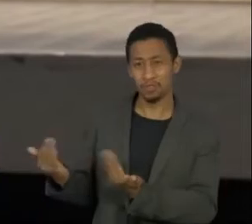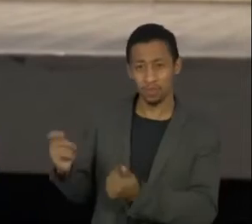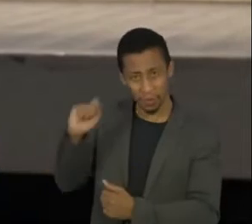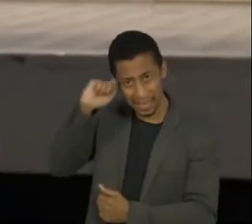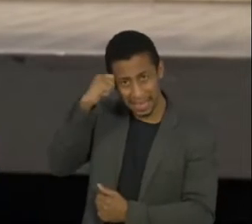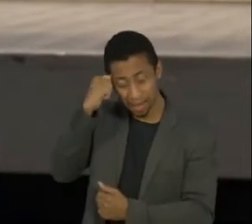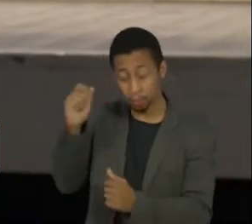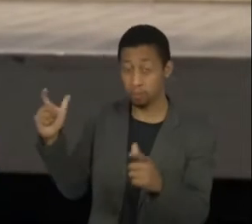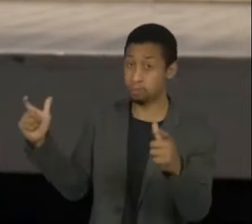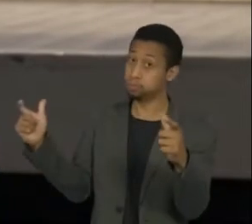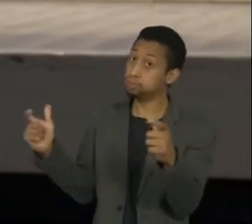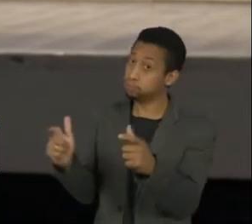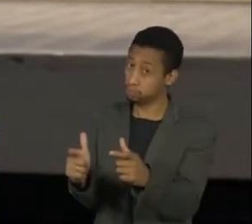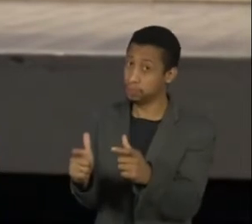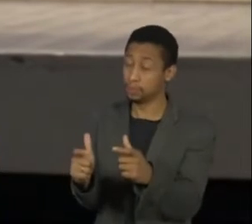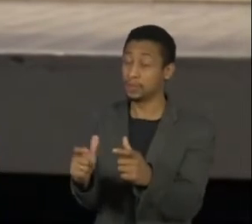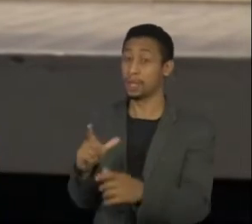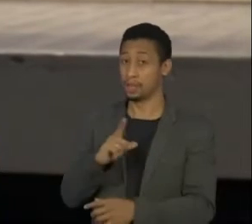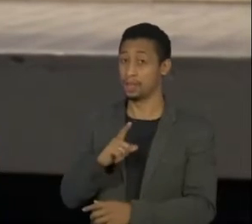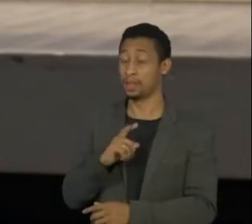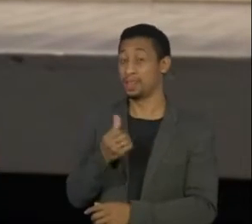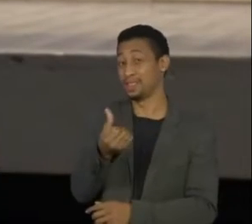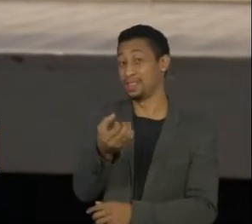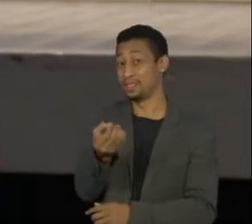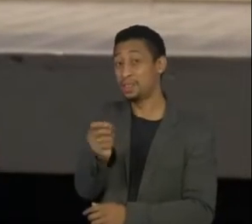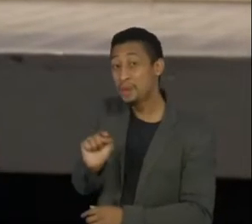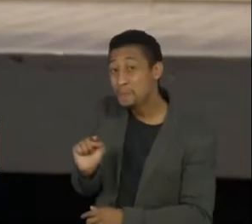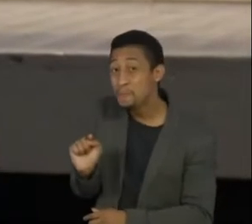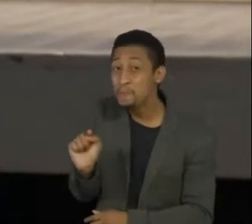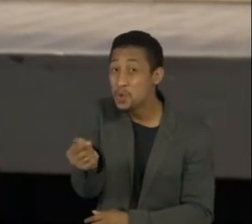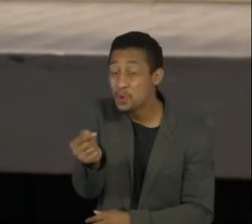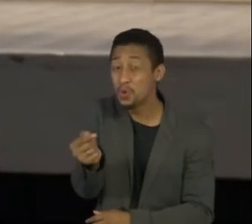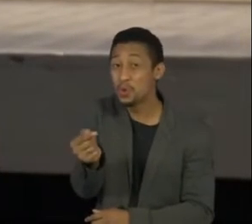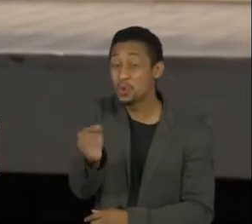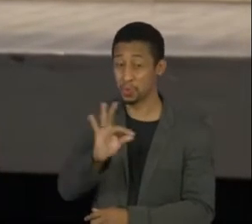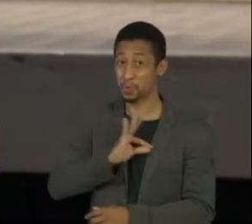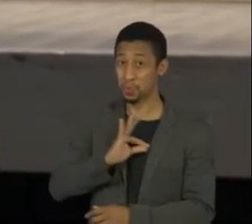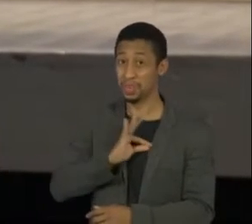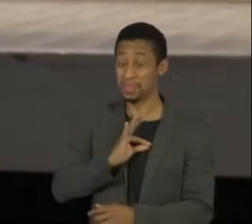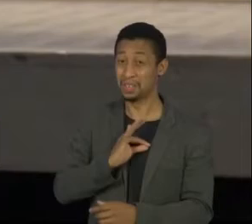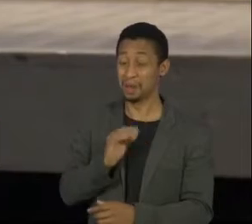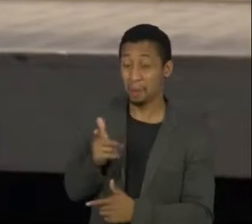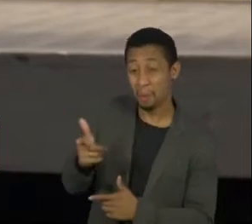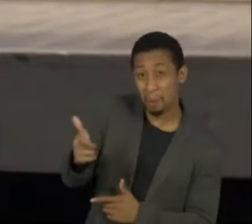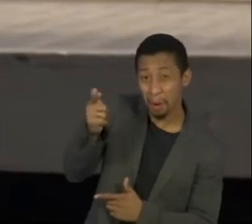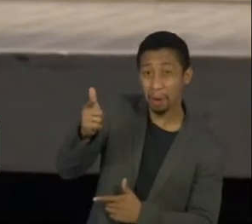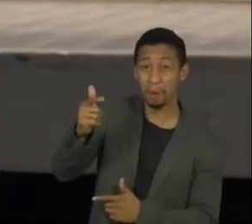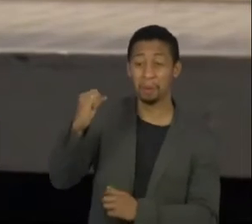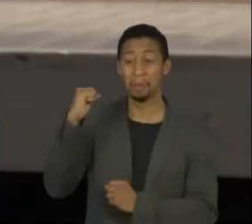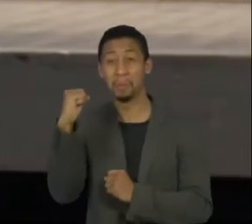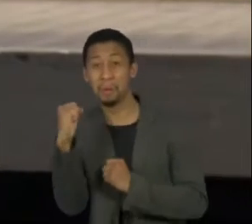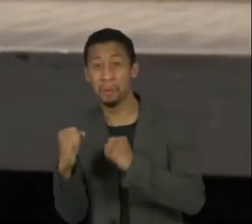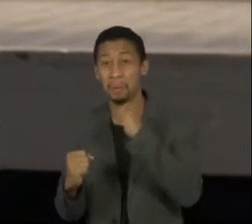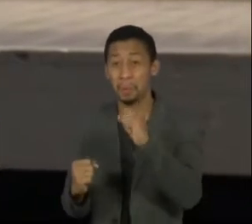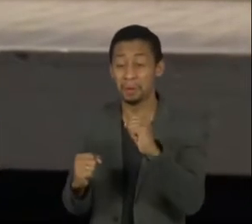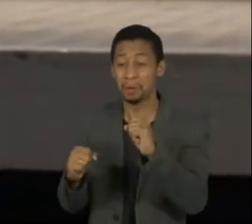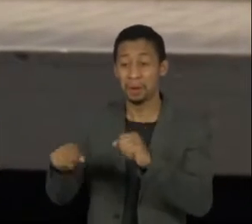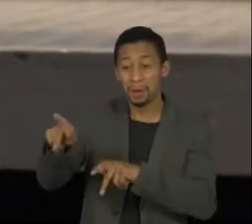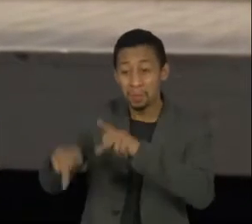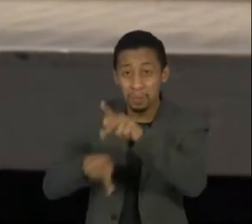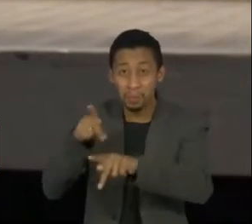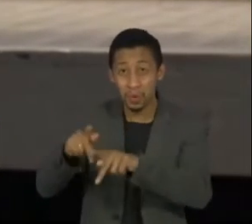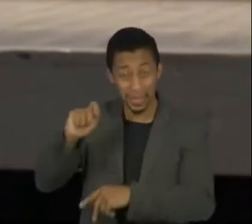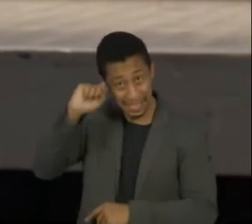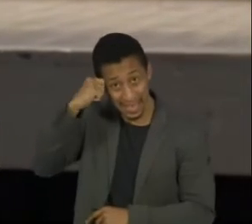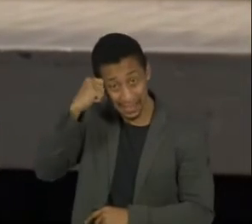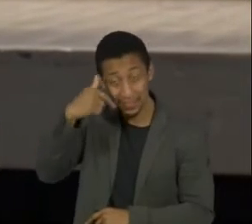temos 60 mil incidentes letais de polícias e de resultado de assassinato no nosso país, e 70% deles